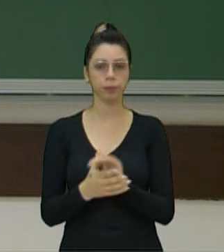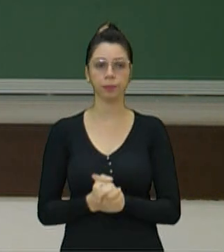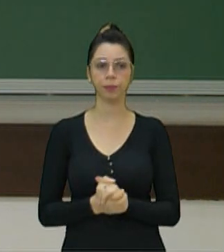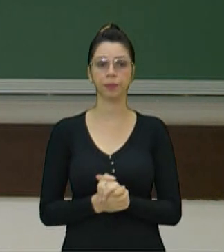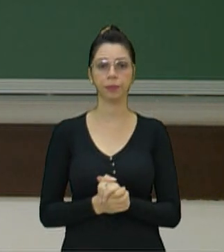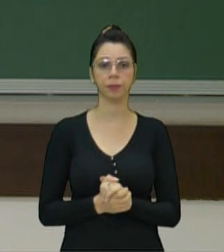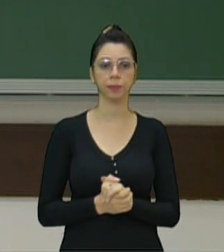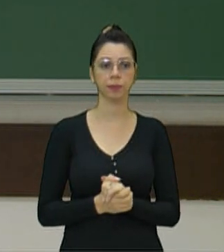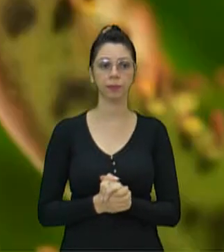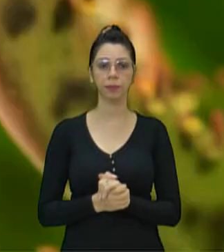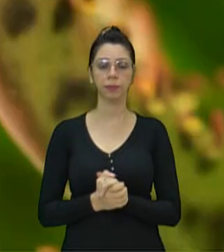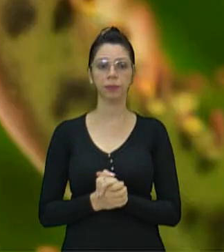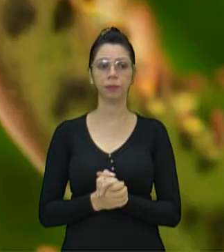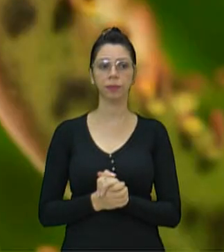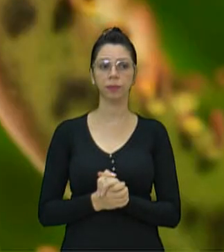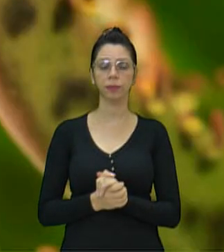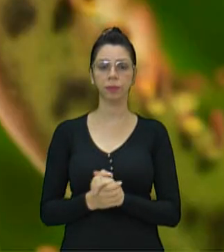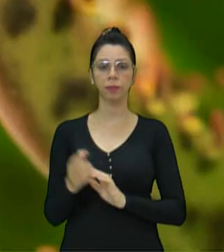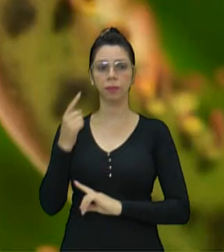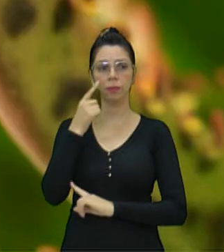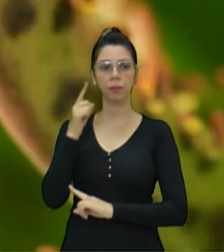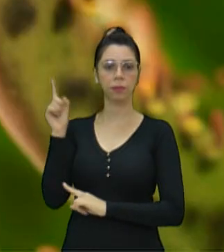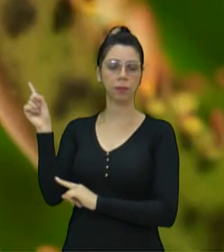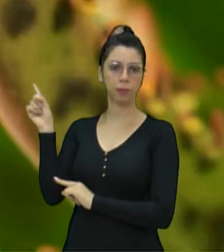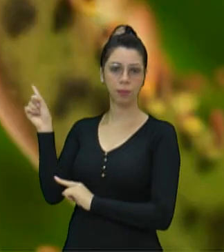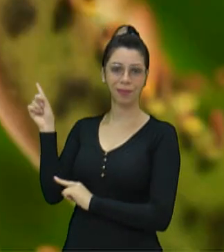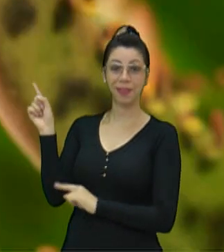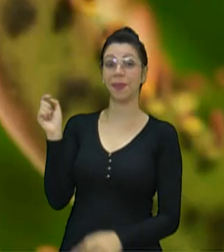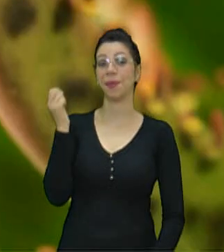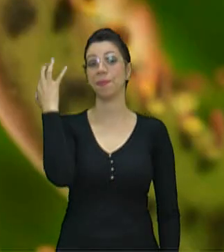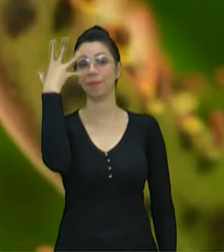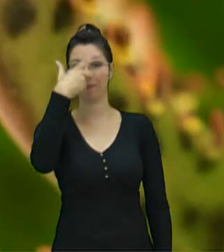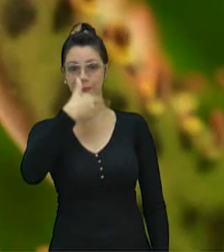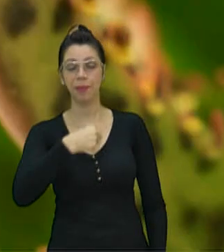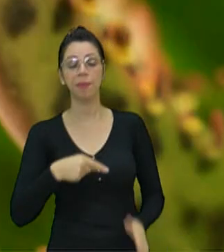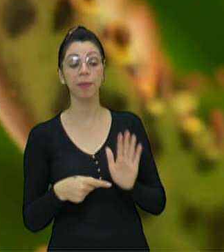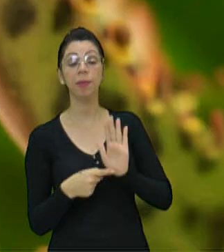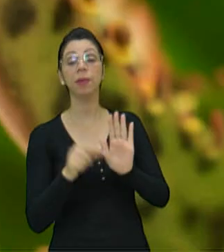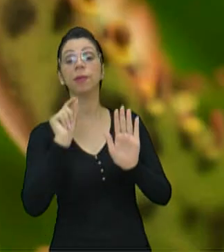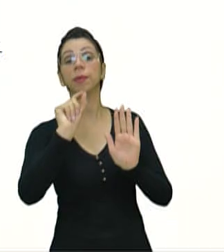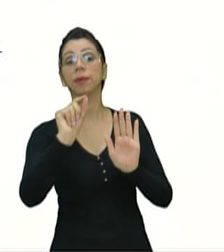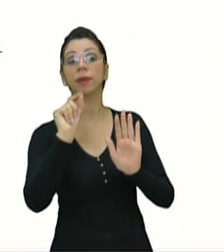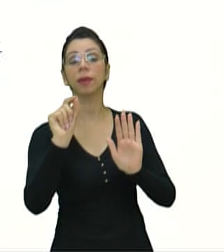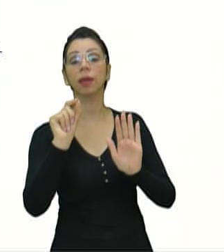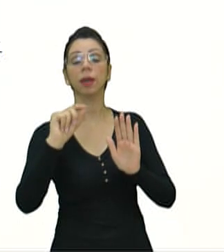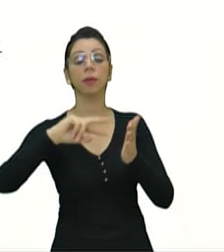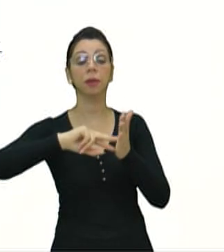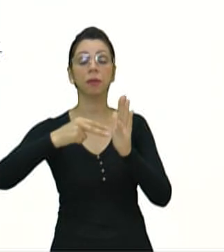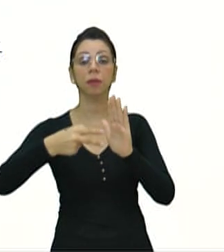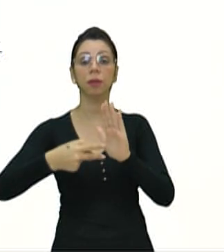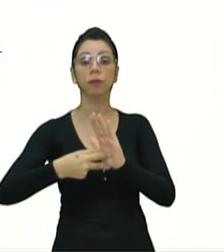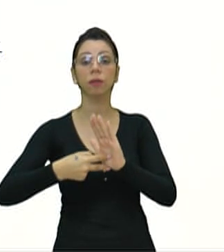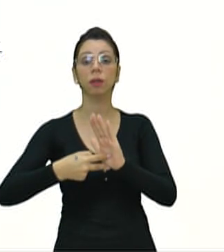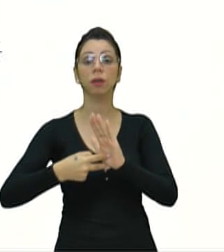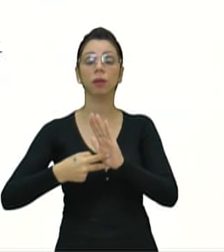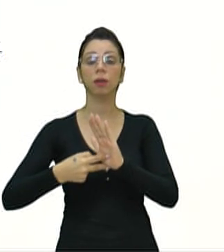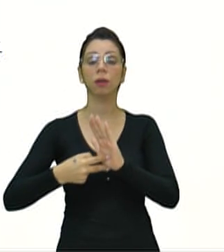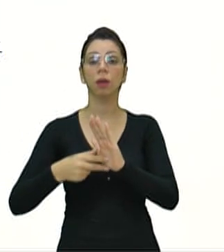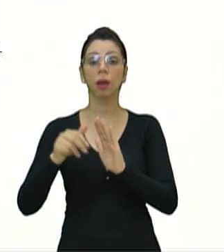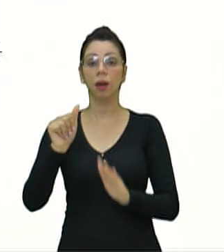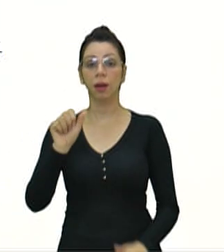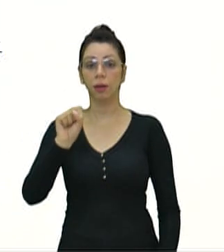Essa tela agora muda para a gente mostrar, essa tela bonita assim, mostrando a questão do que é a reprodução assexuada, né?